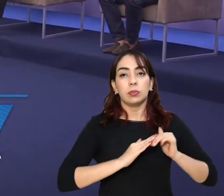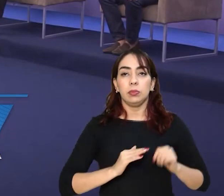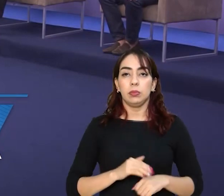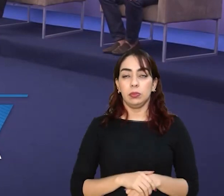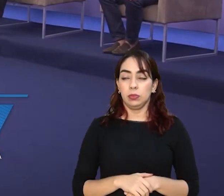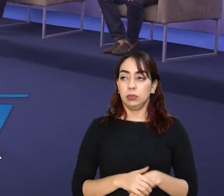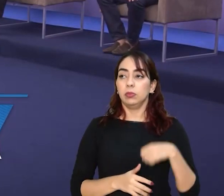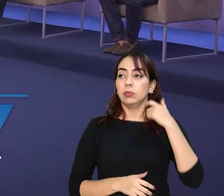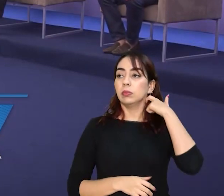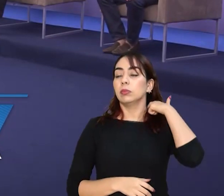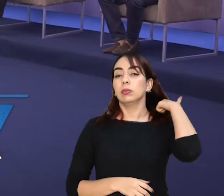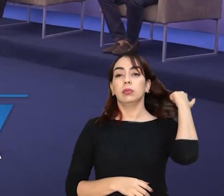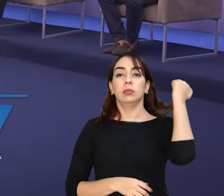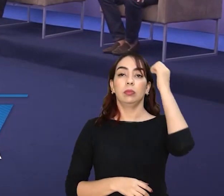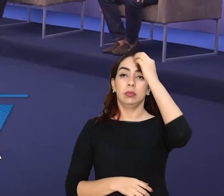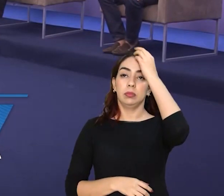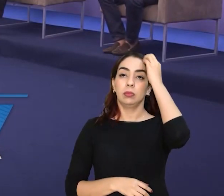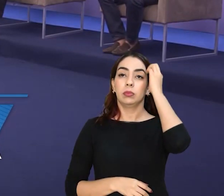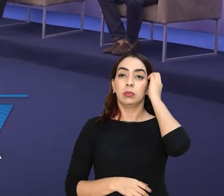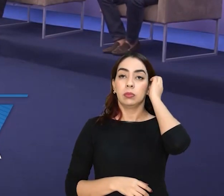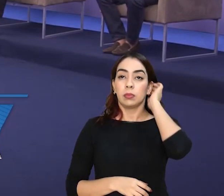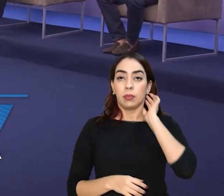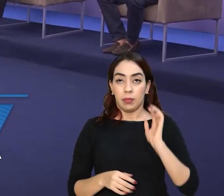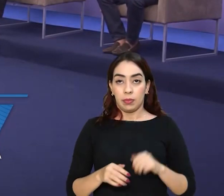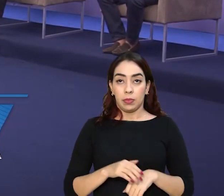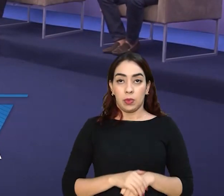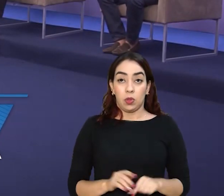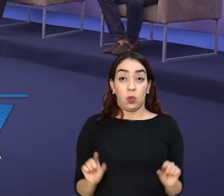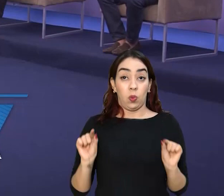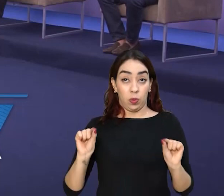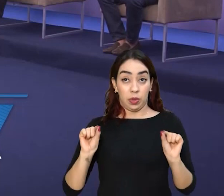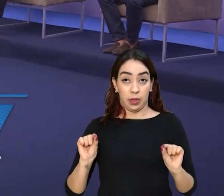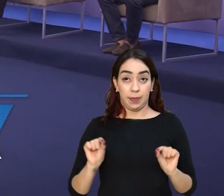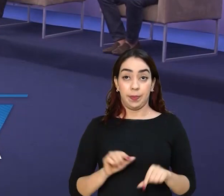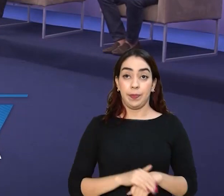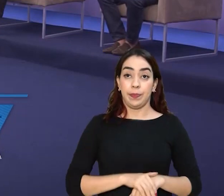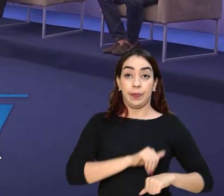É que enquanto o Ceará e o Fortaleza tiverem no